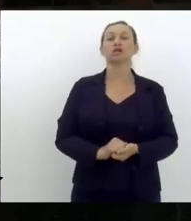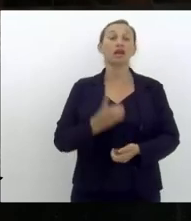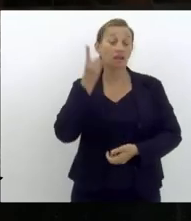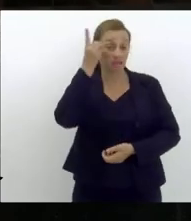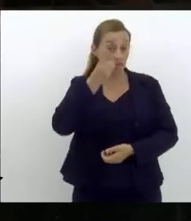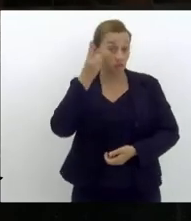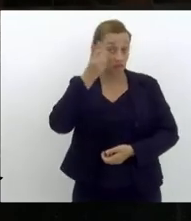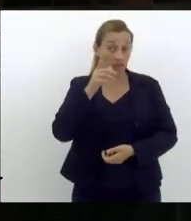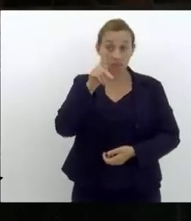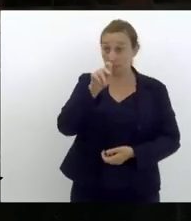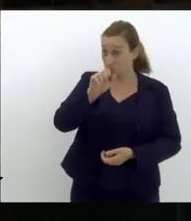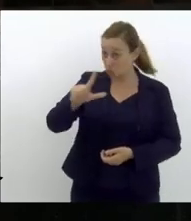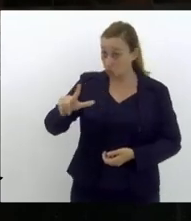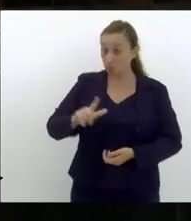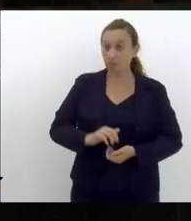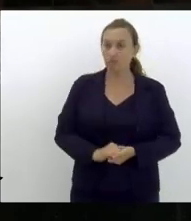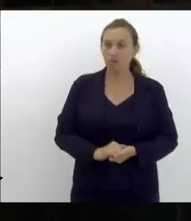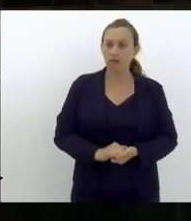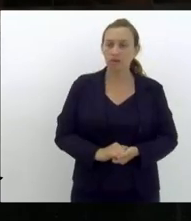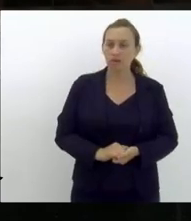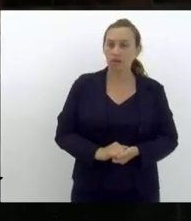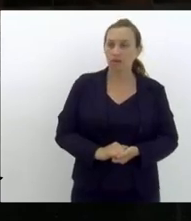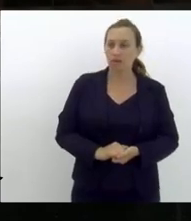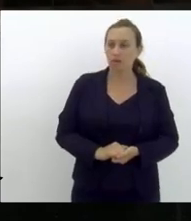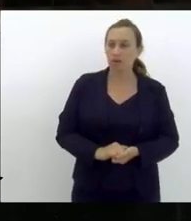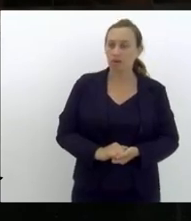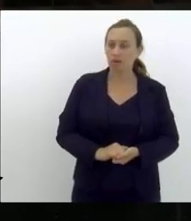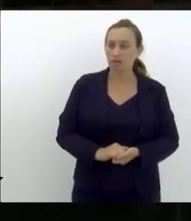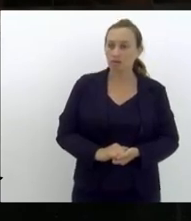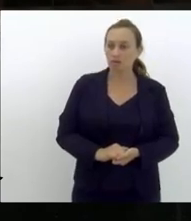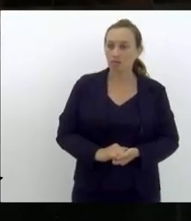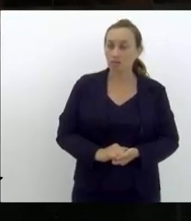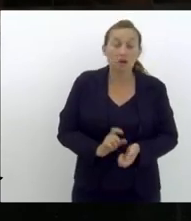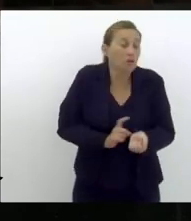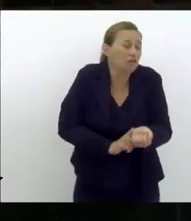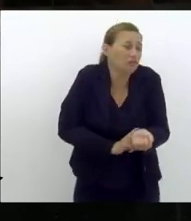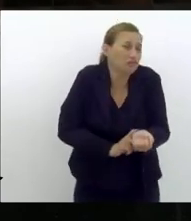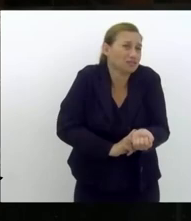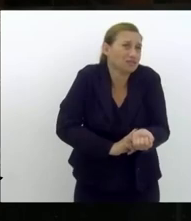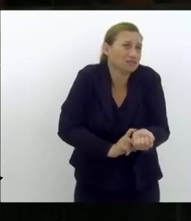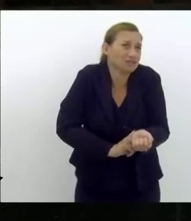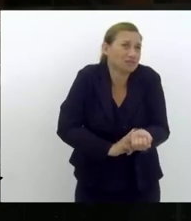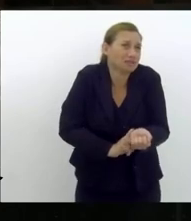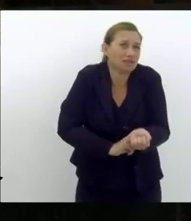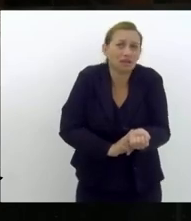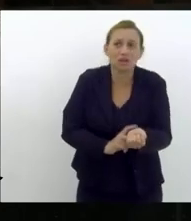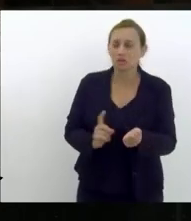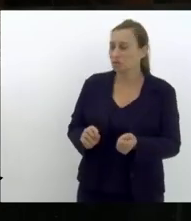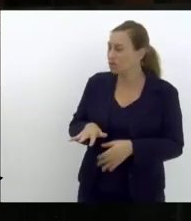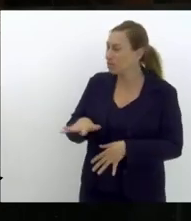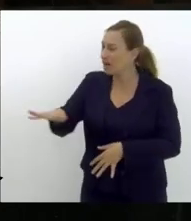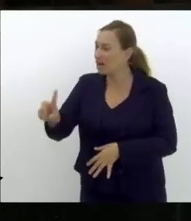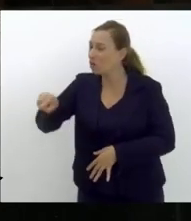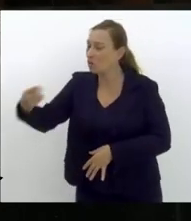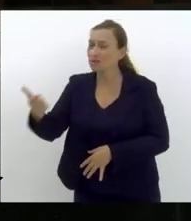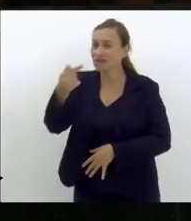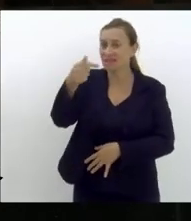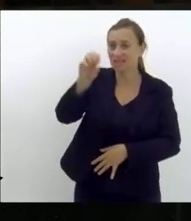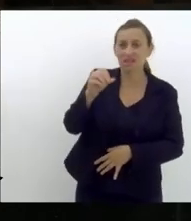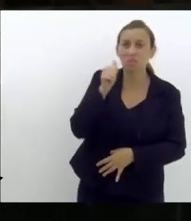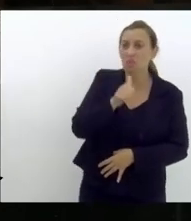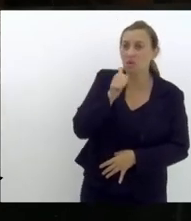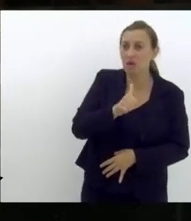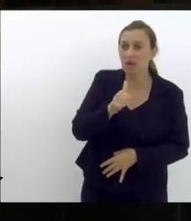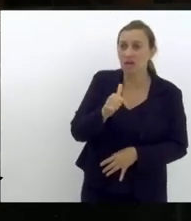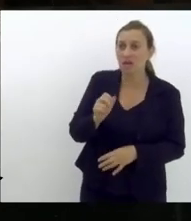a deputada do PSOL Evidente desesperador estou abrigada na Maré com outras 70 mulheres